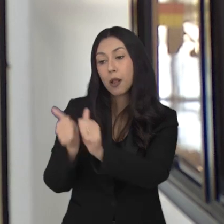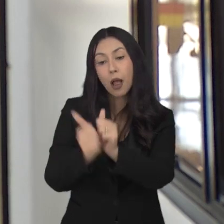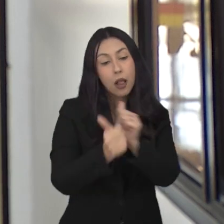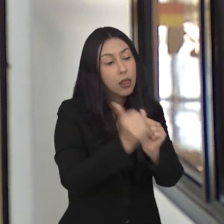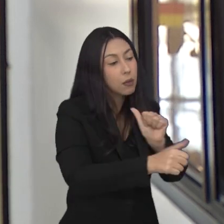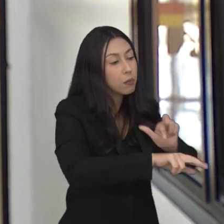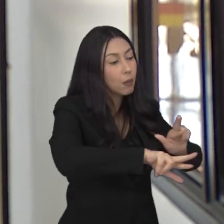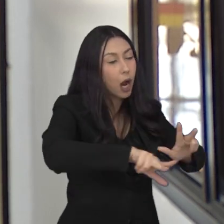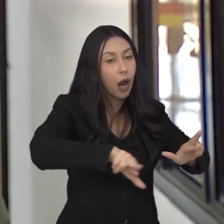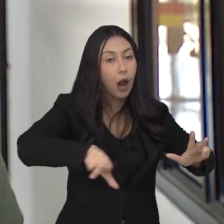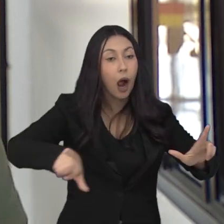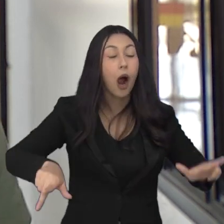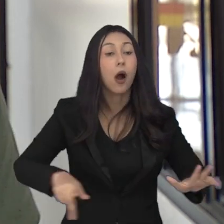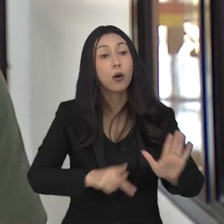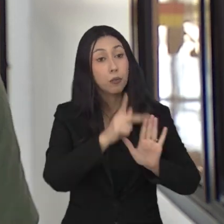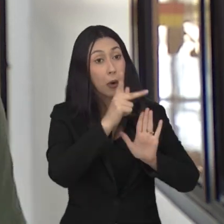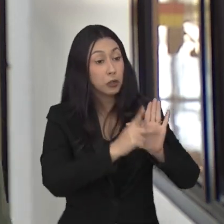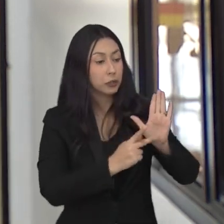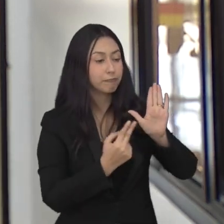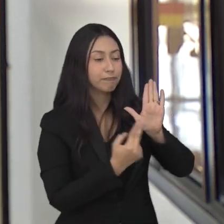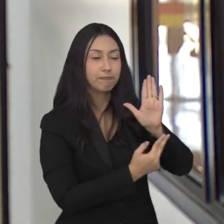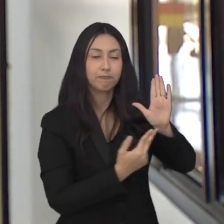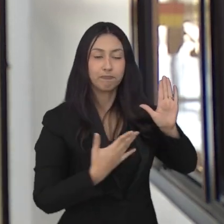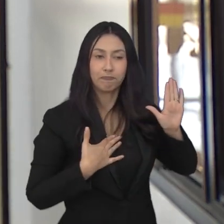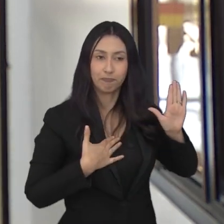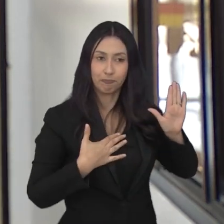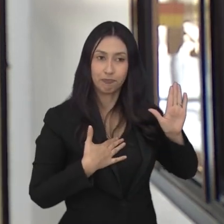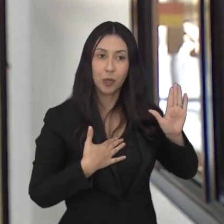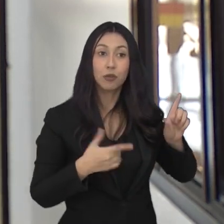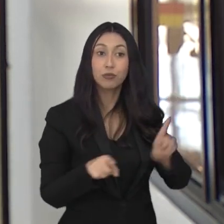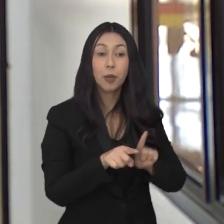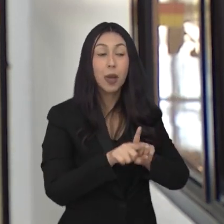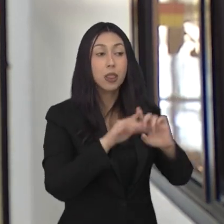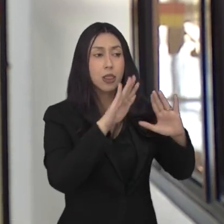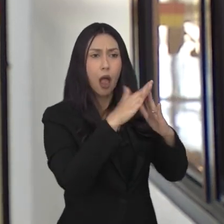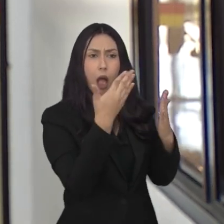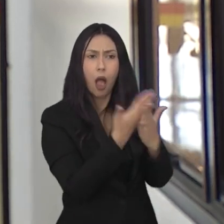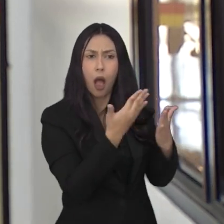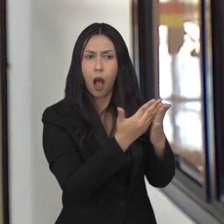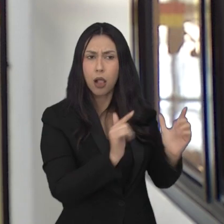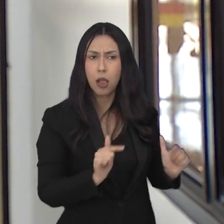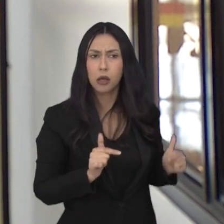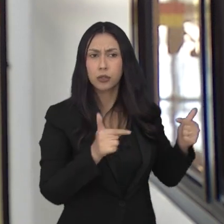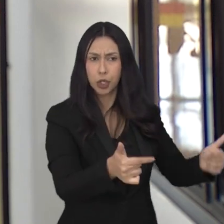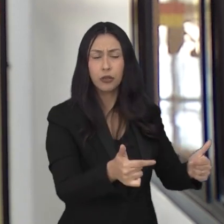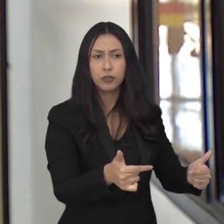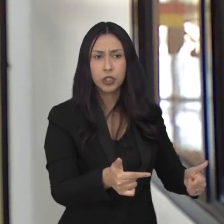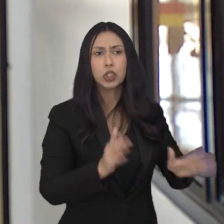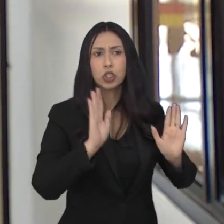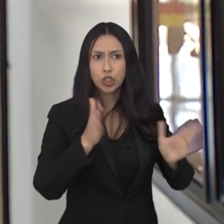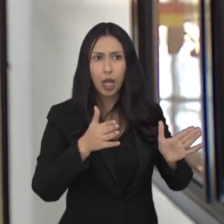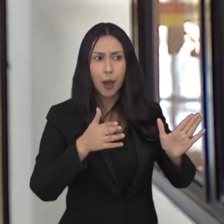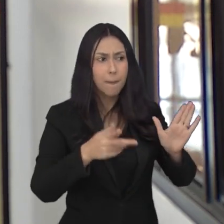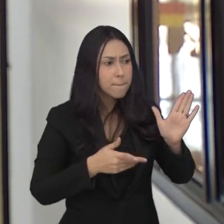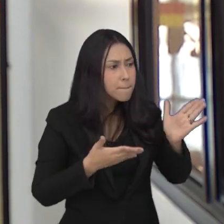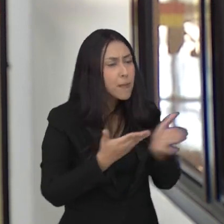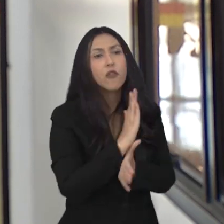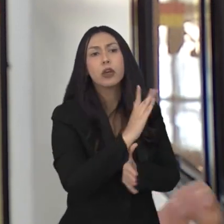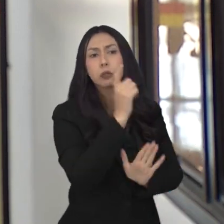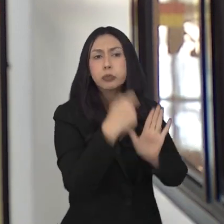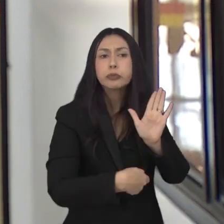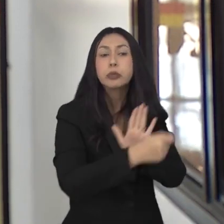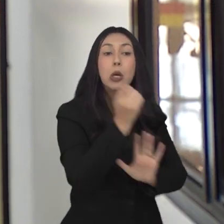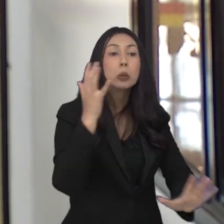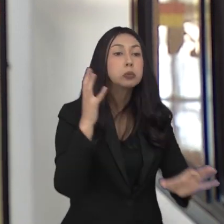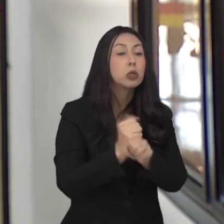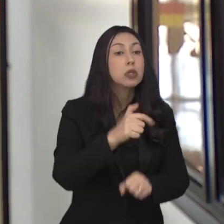atletas nas diversas modalidades. Um projeto meu, inclusive, o projeto Escola Ativa, um projeto de lei aprovado, sancionado,